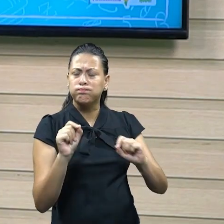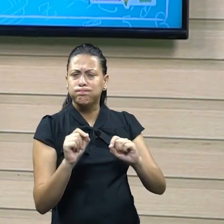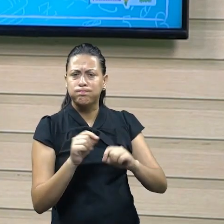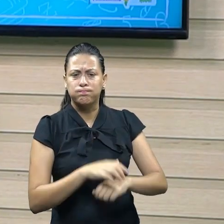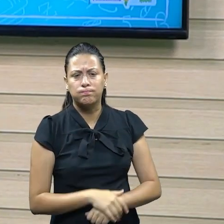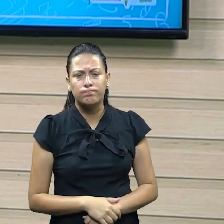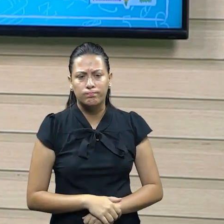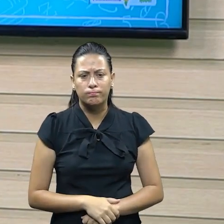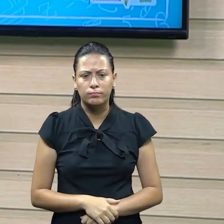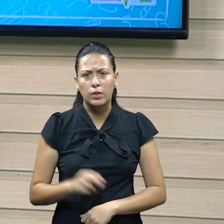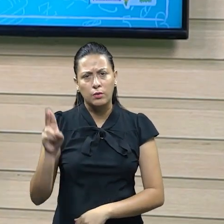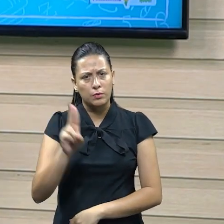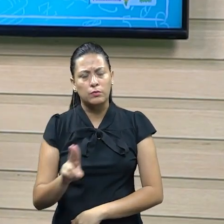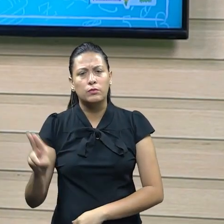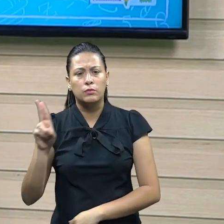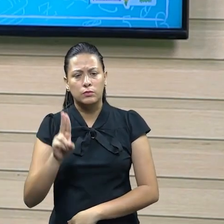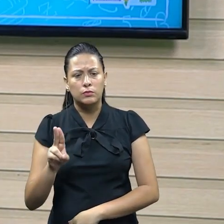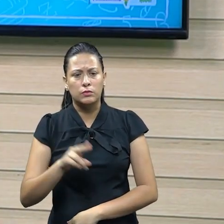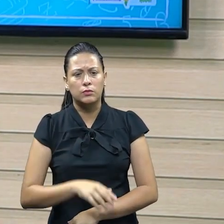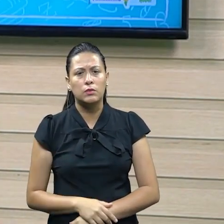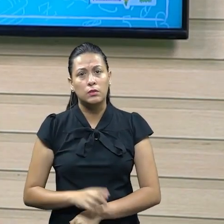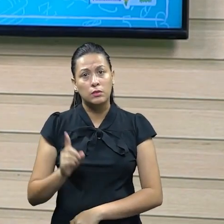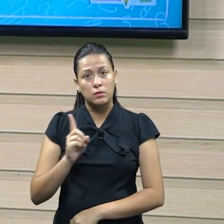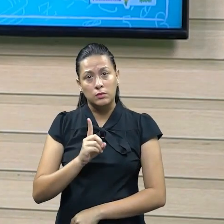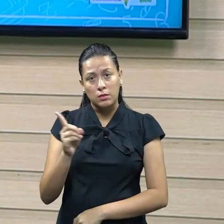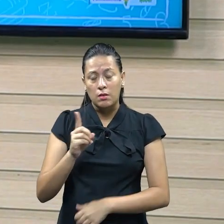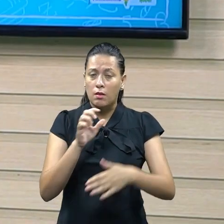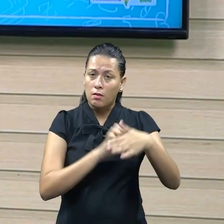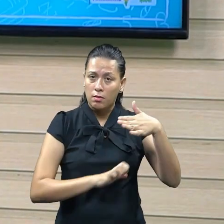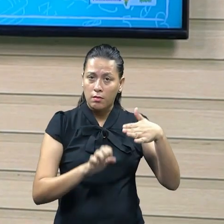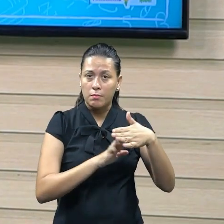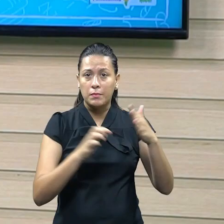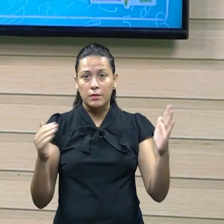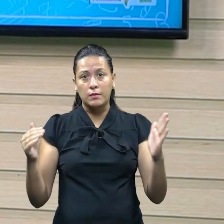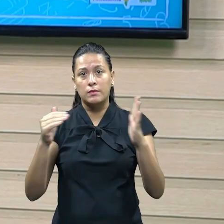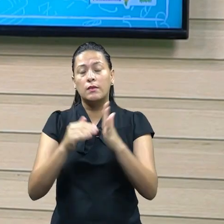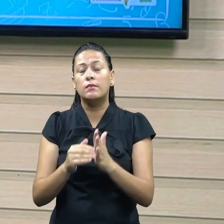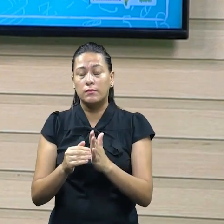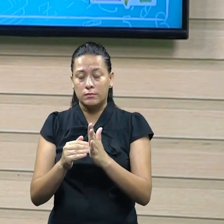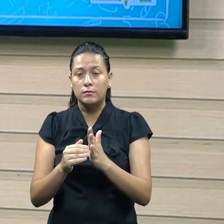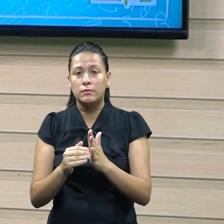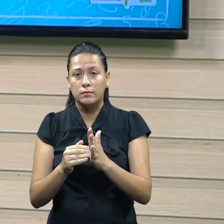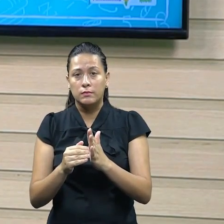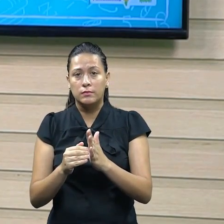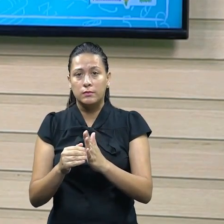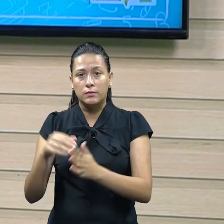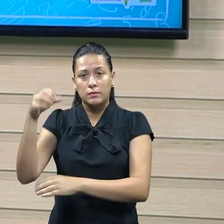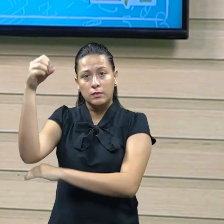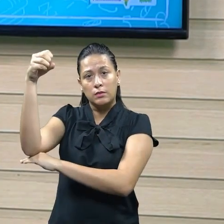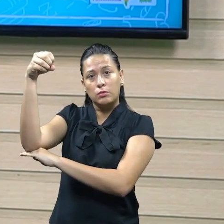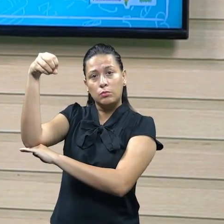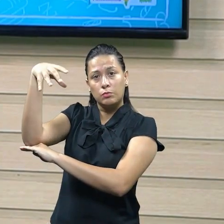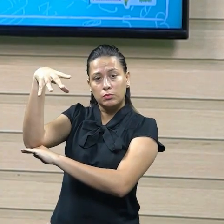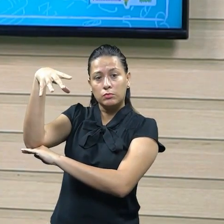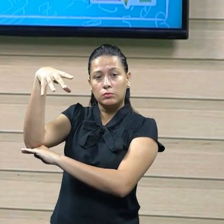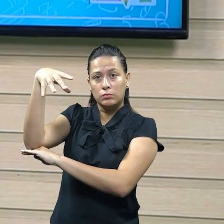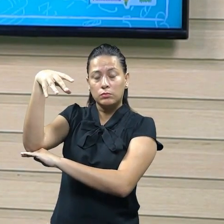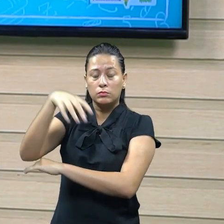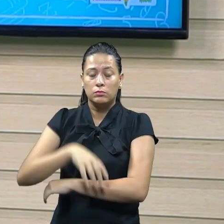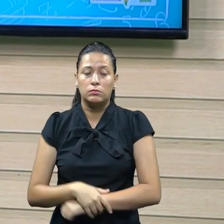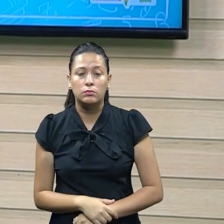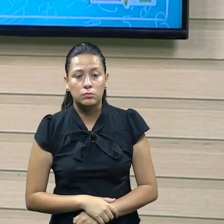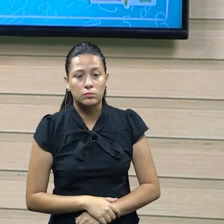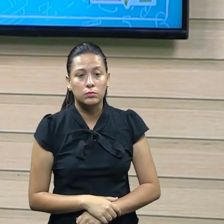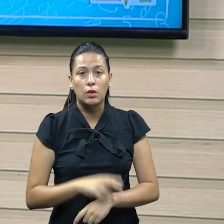é utilizado lá da concessionária até chegar no poste. Já o de proteção